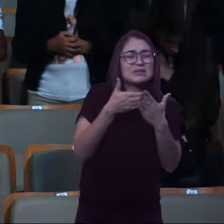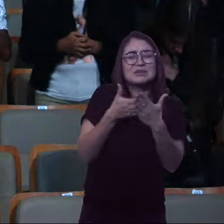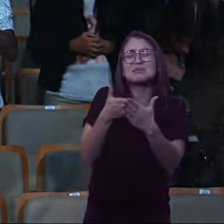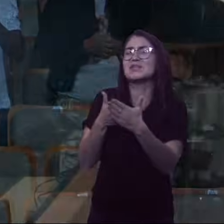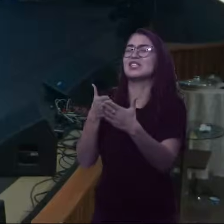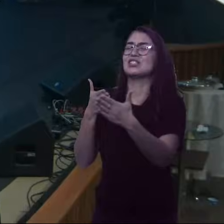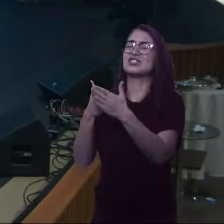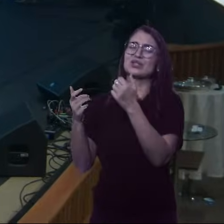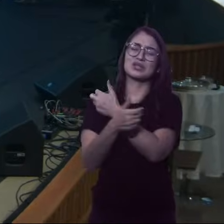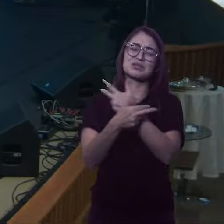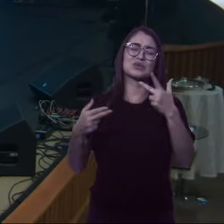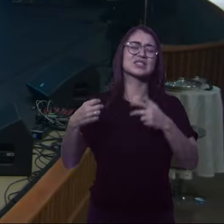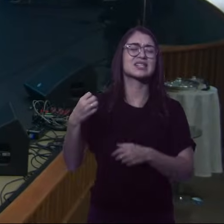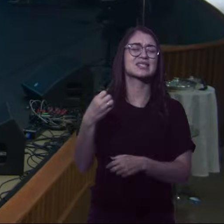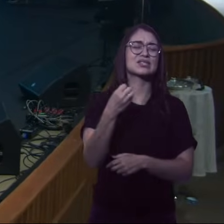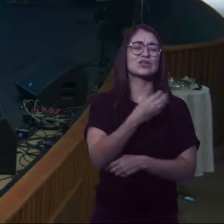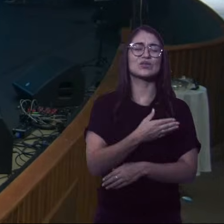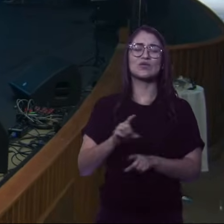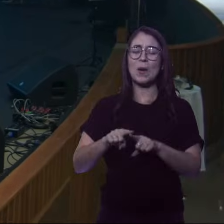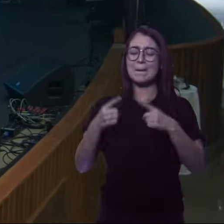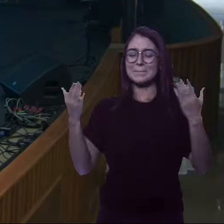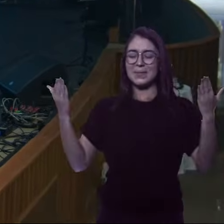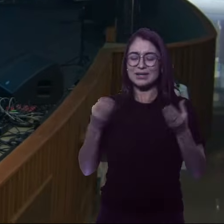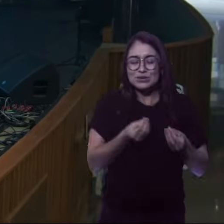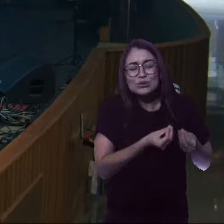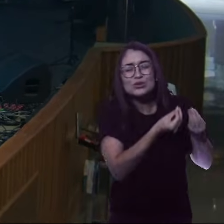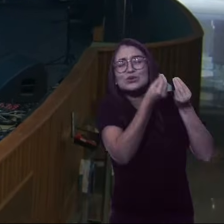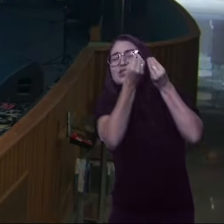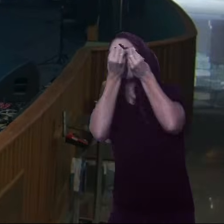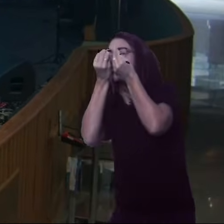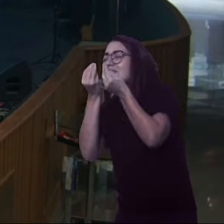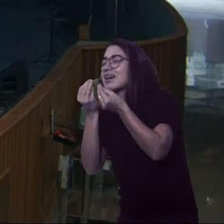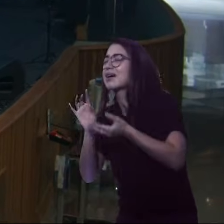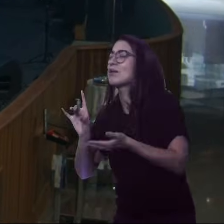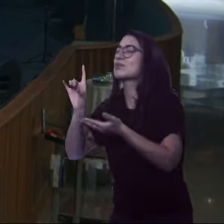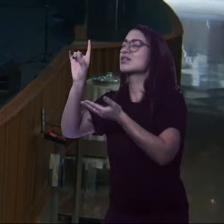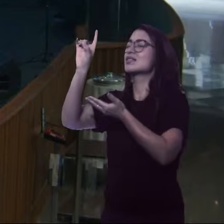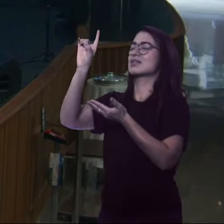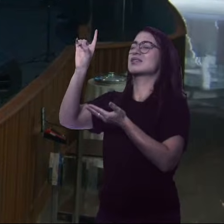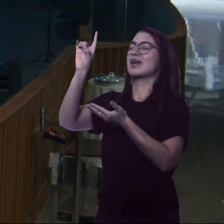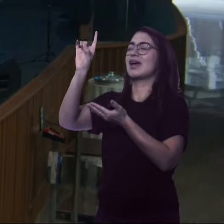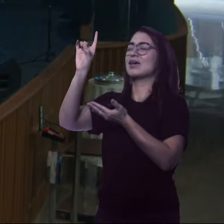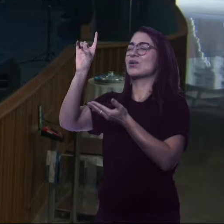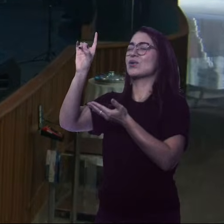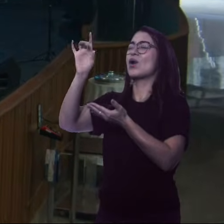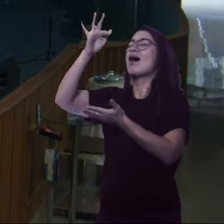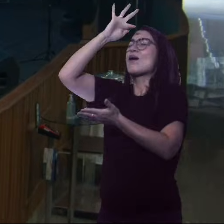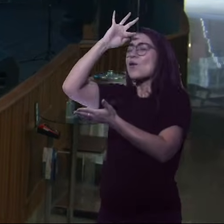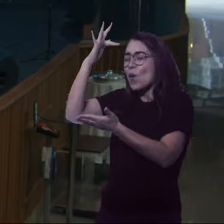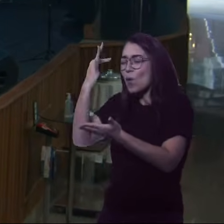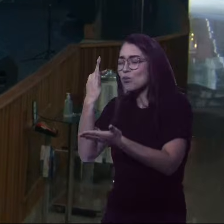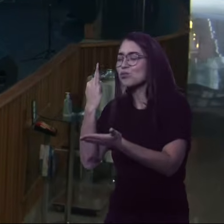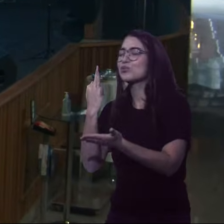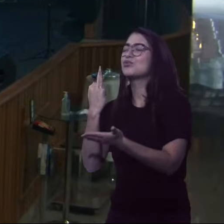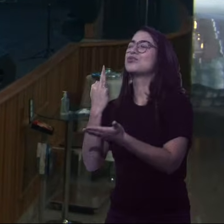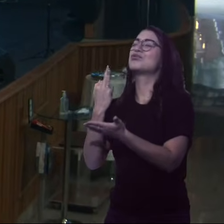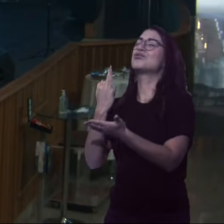novo de Deus. Hoje nós apresentamos para Ti um grão de mostarda,